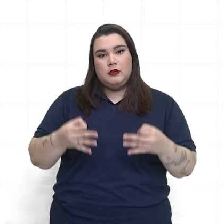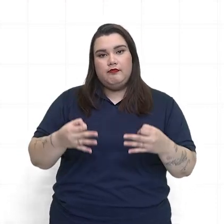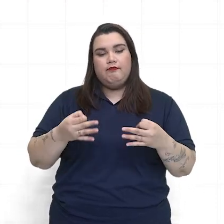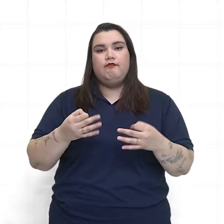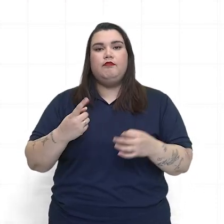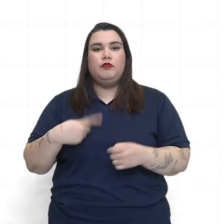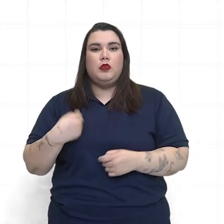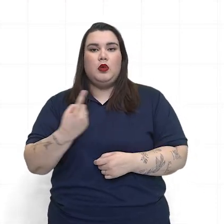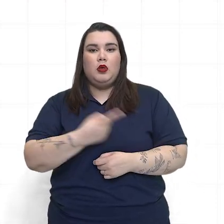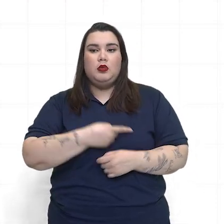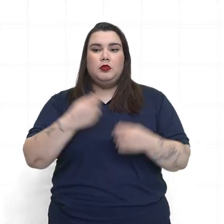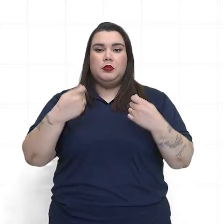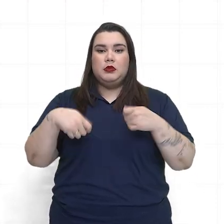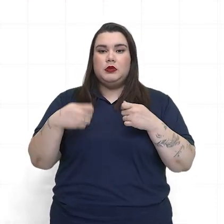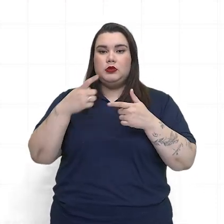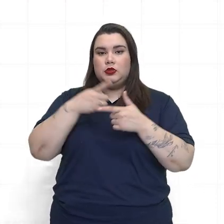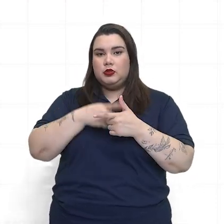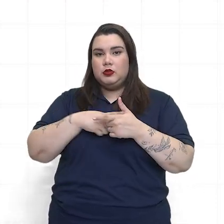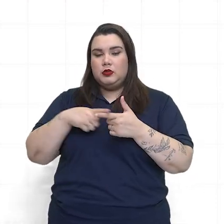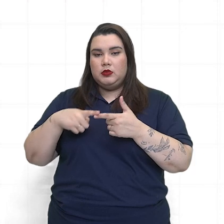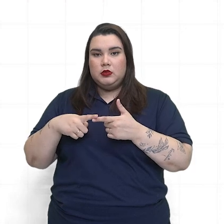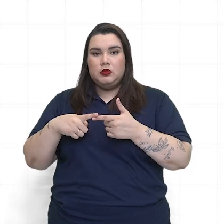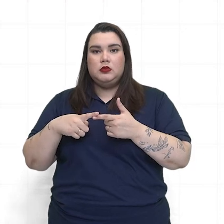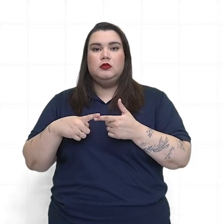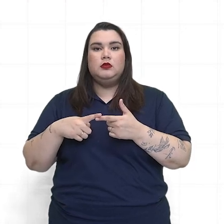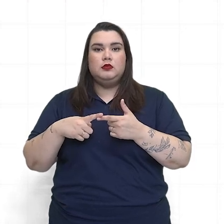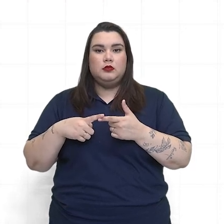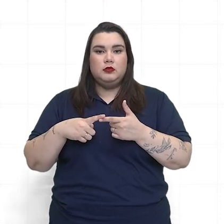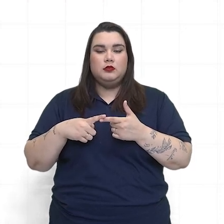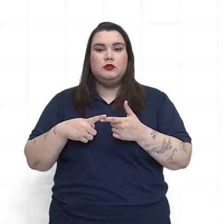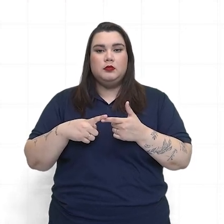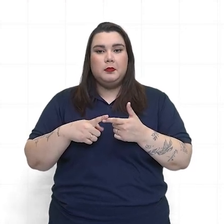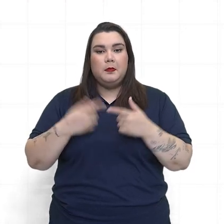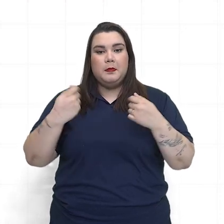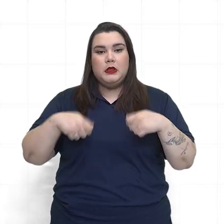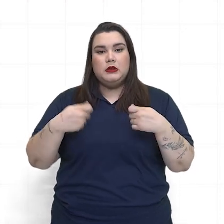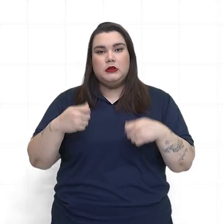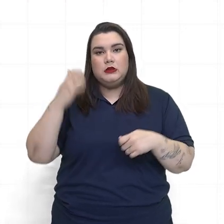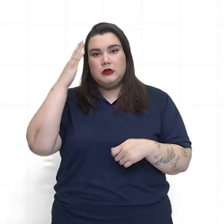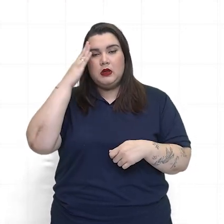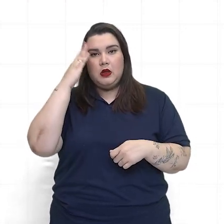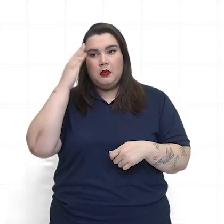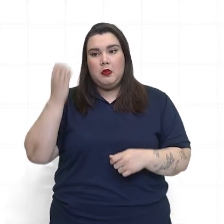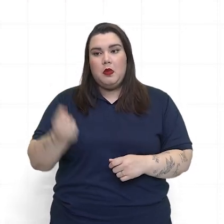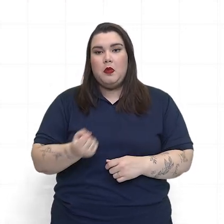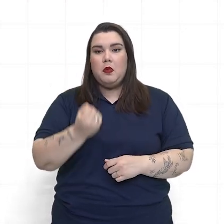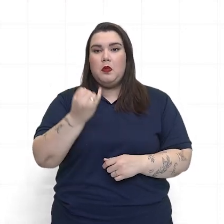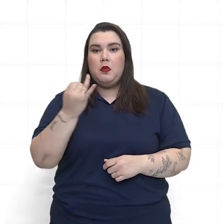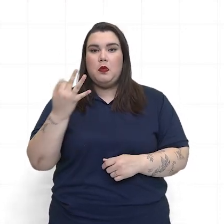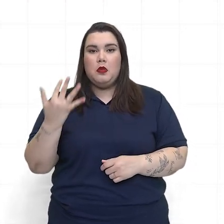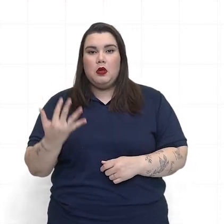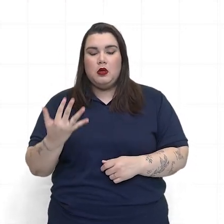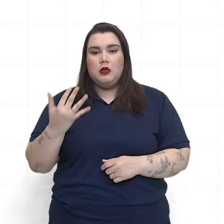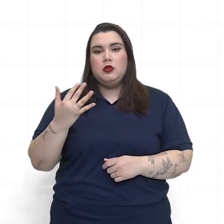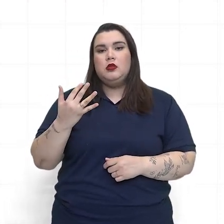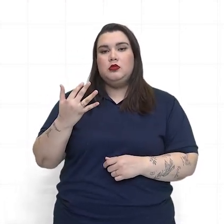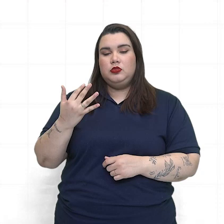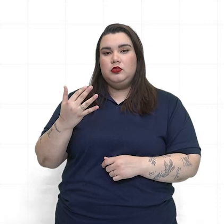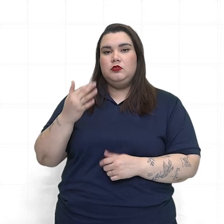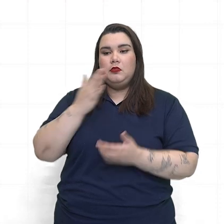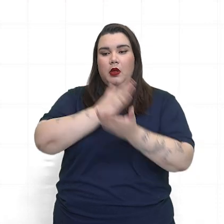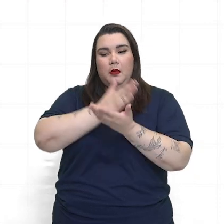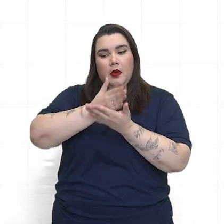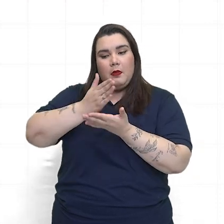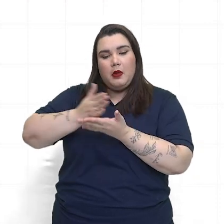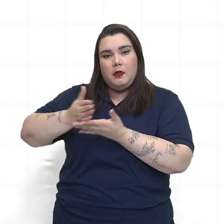nós primeiro dividimos, tínhamos que saber em quantas partes esse valor